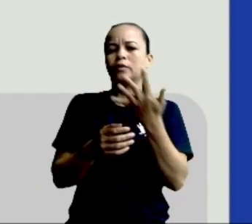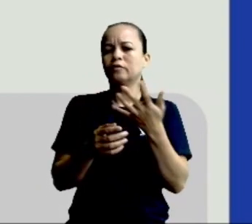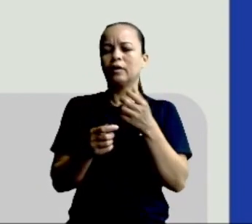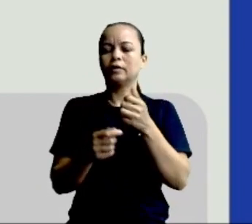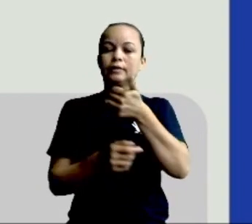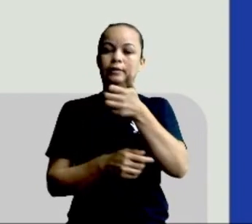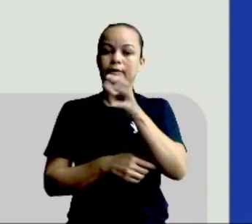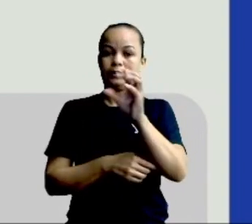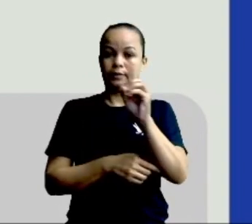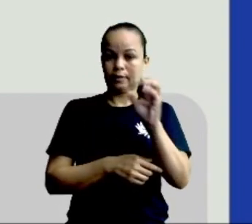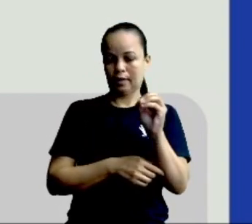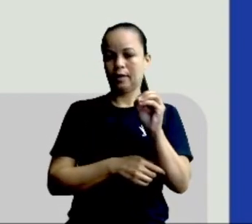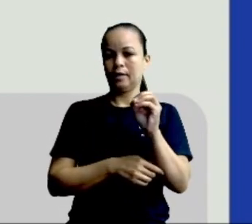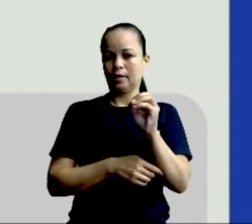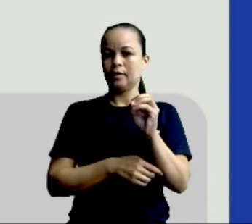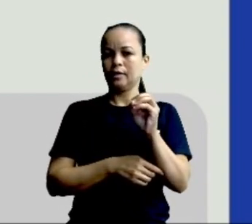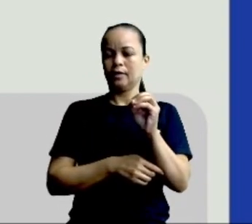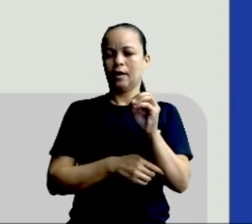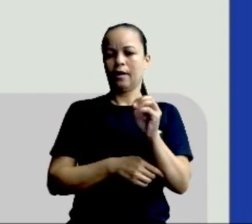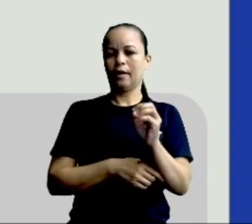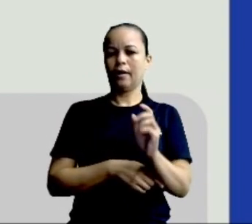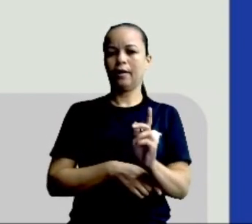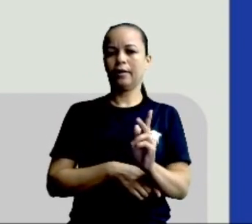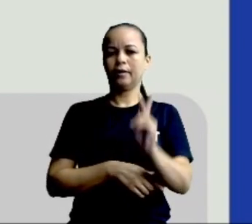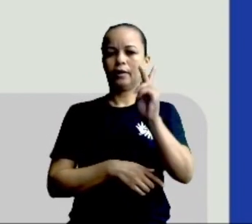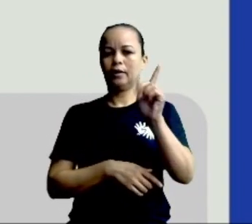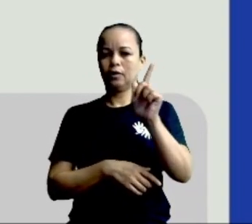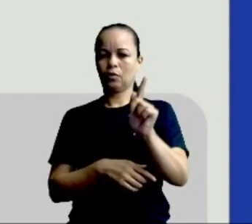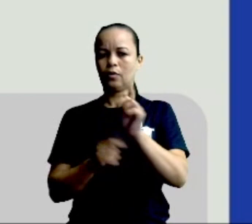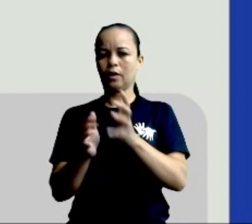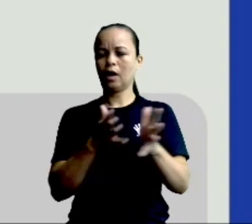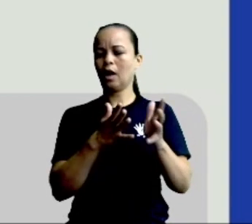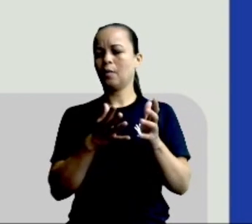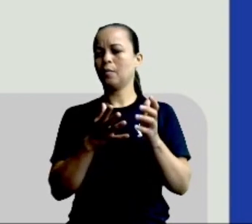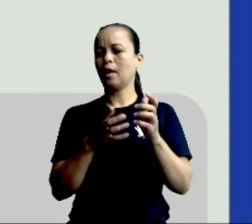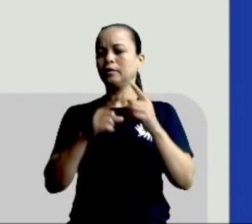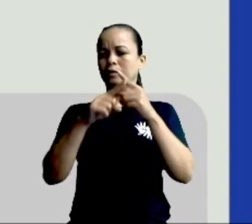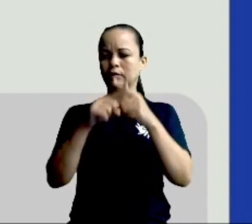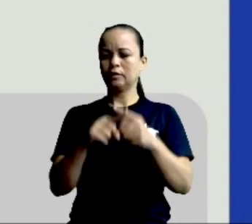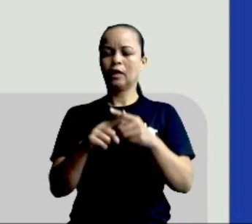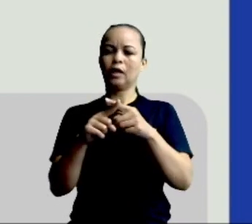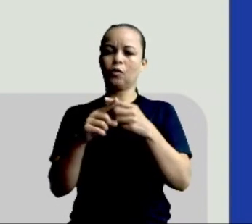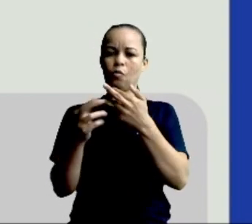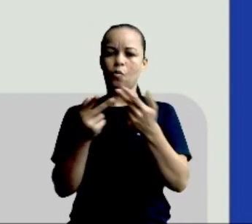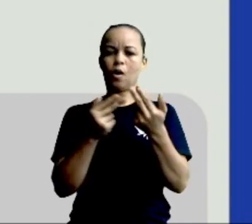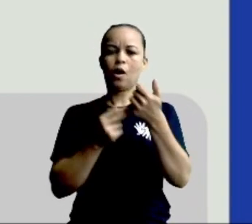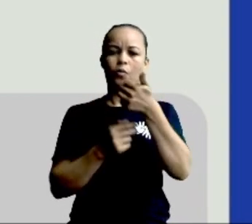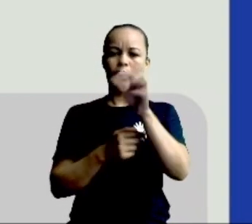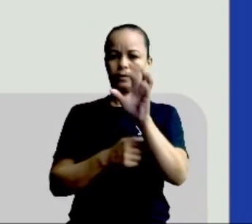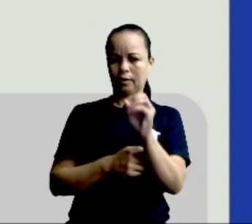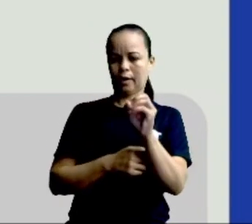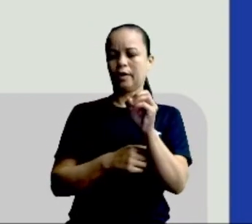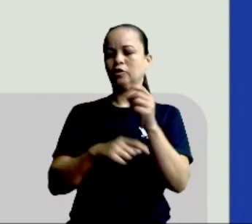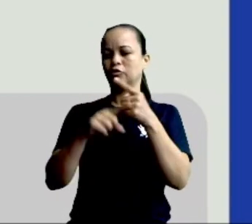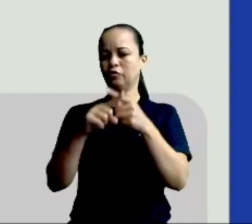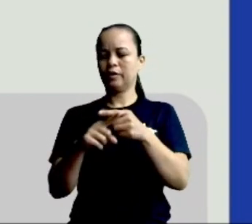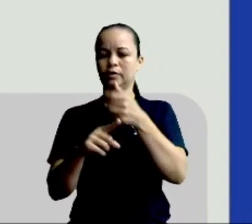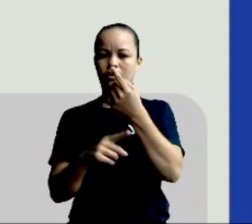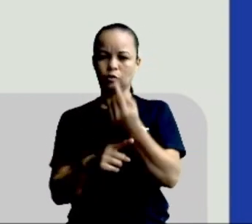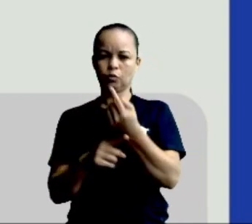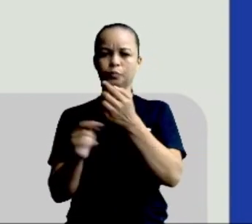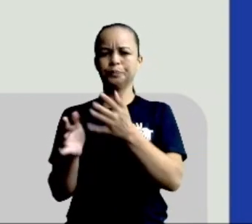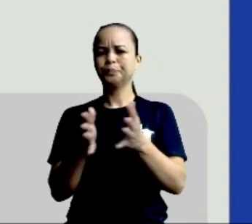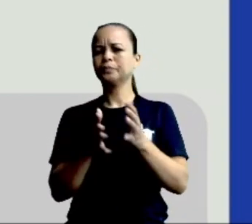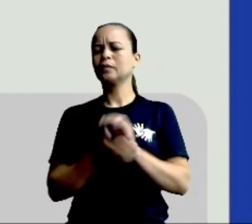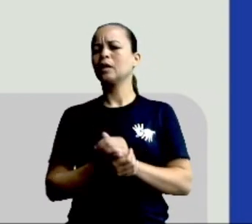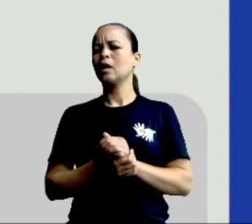100 kg. Quanto equivale a gravidade? Ele deu, né? Considere G igual a 10 metros por segundo ao quadrado. E